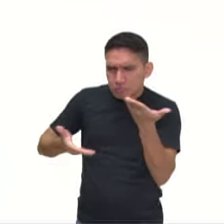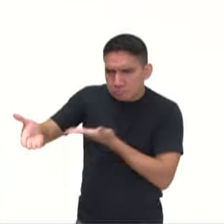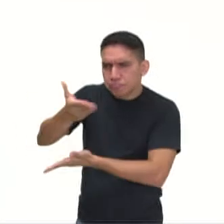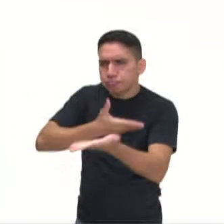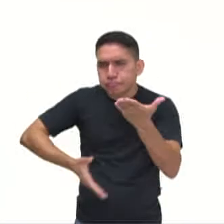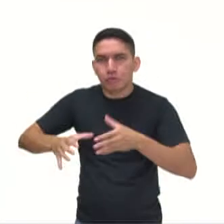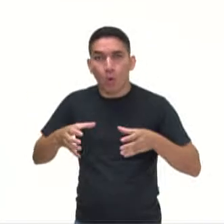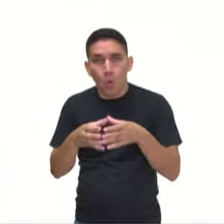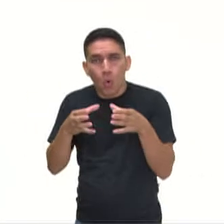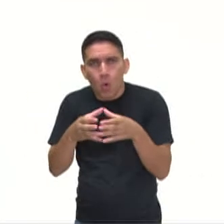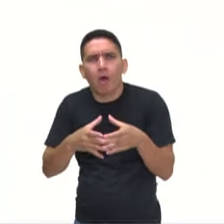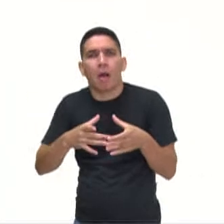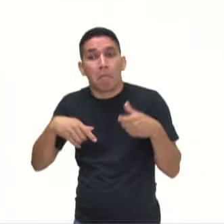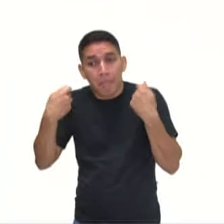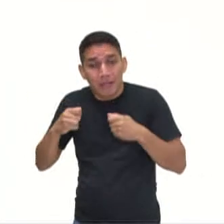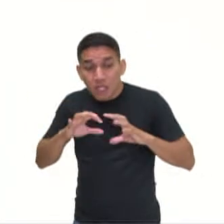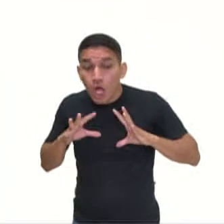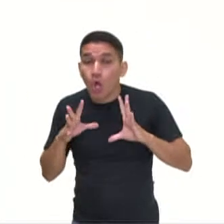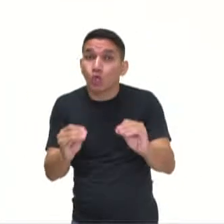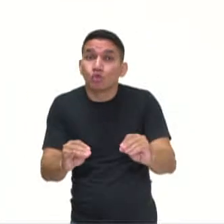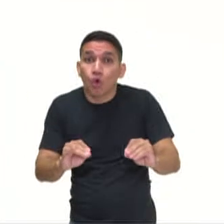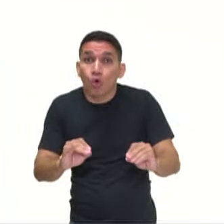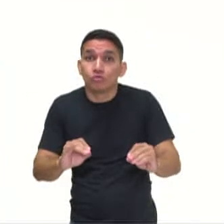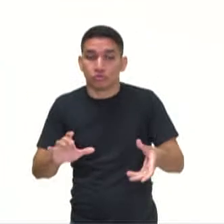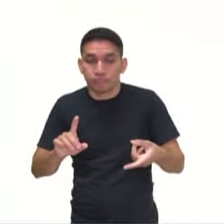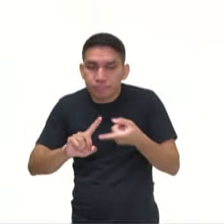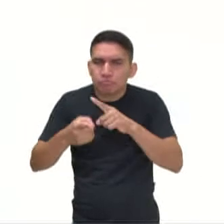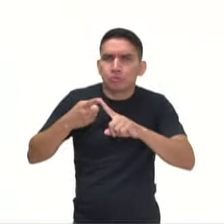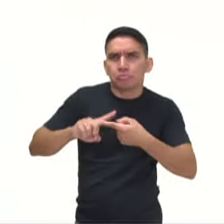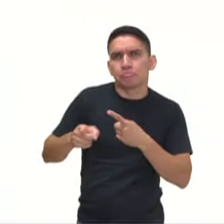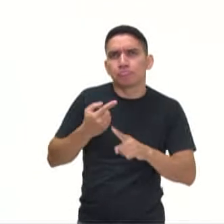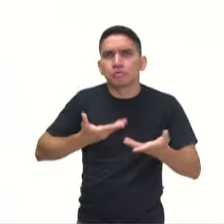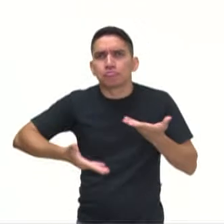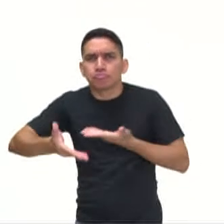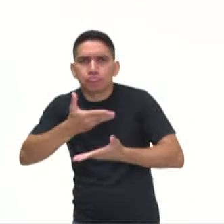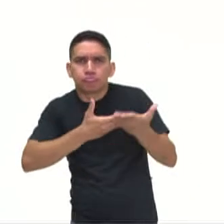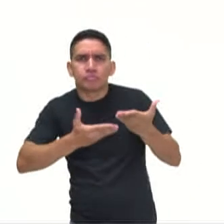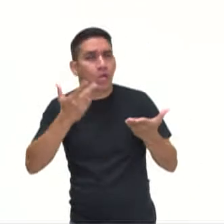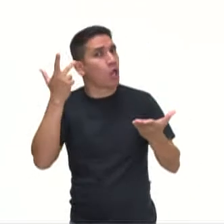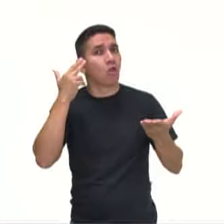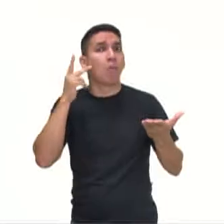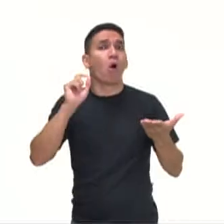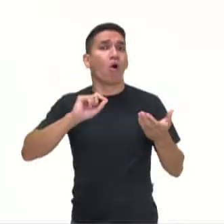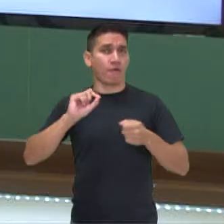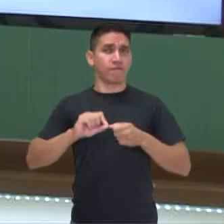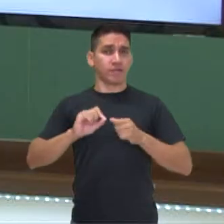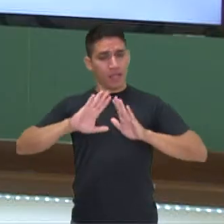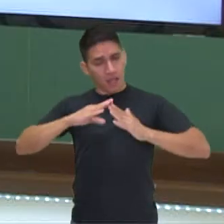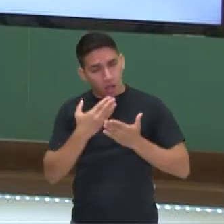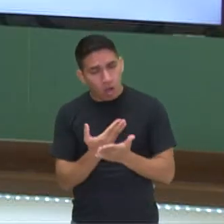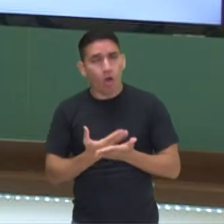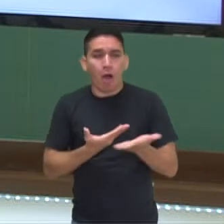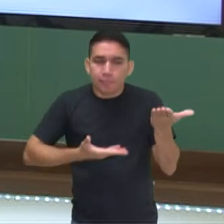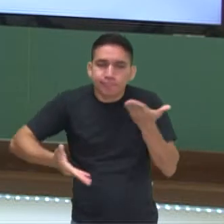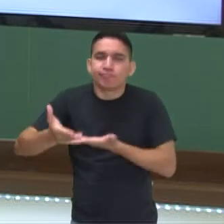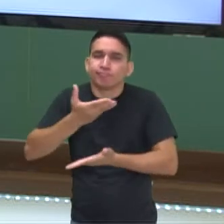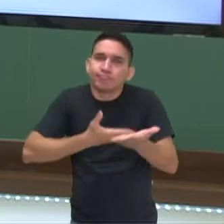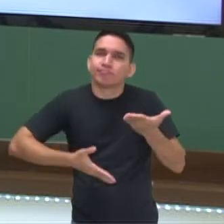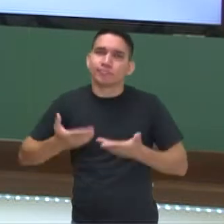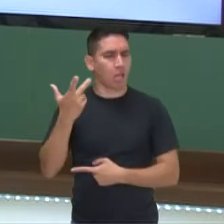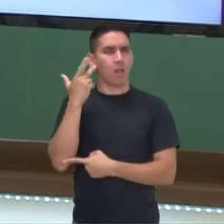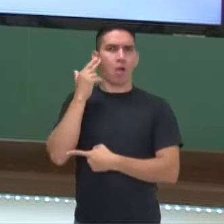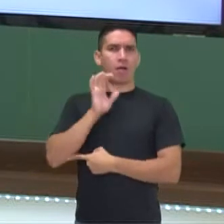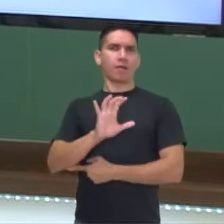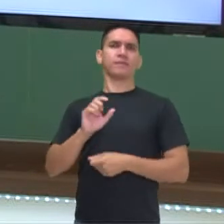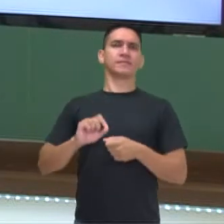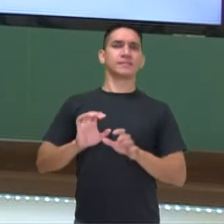exige compromisso de todos os estudantes. É tão comum na nossa sala de aula que a gente faça, né, alguma atividade escolar em